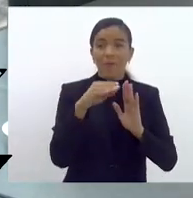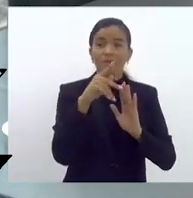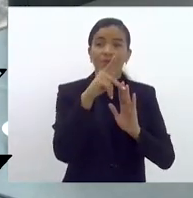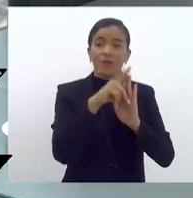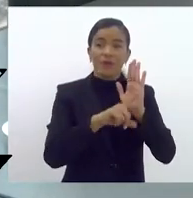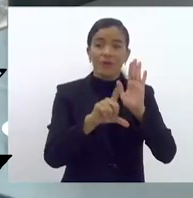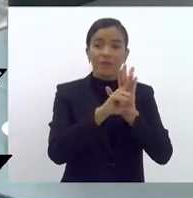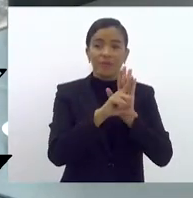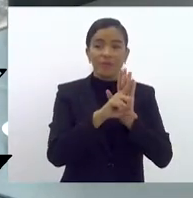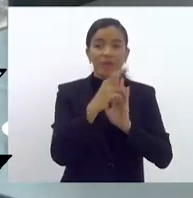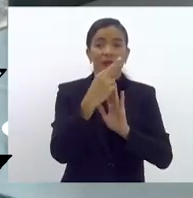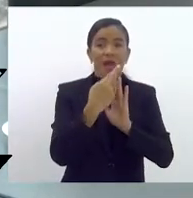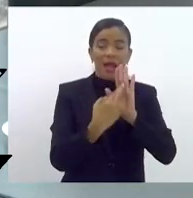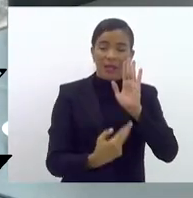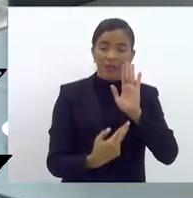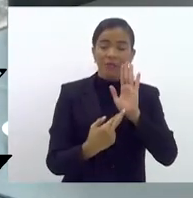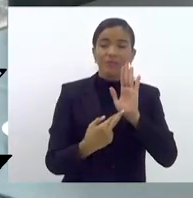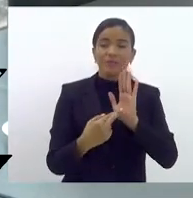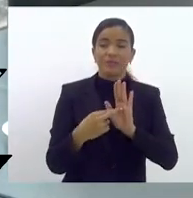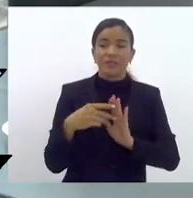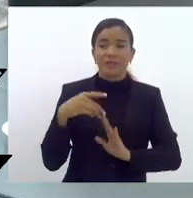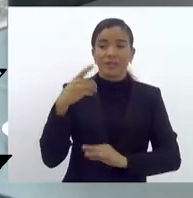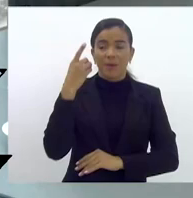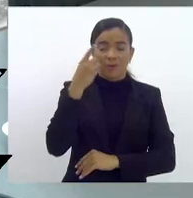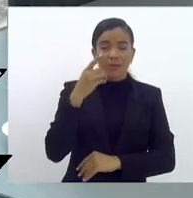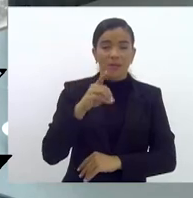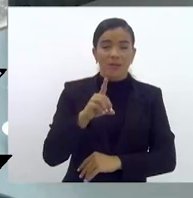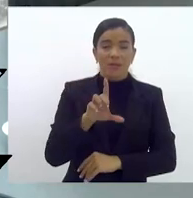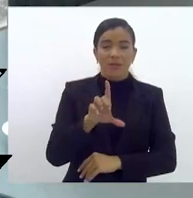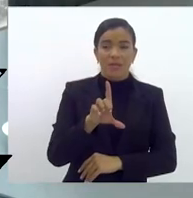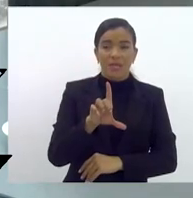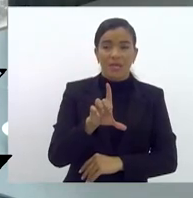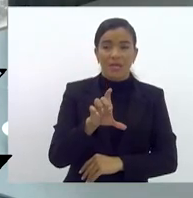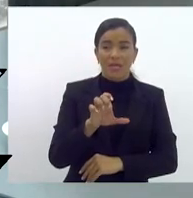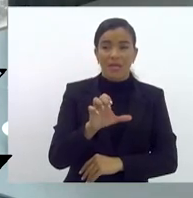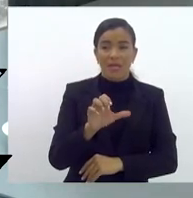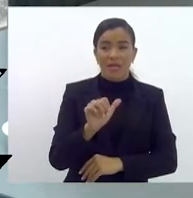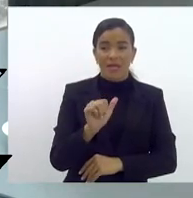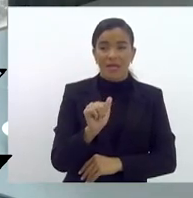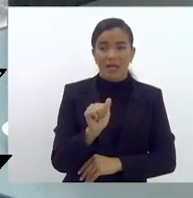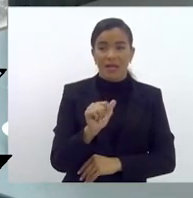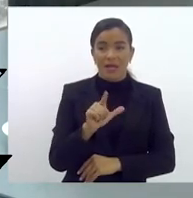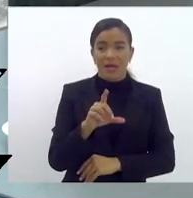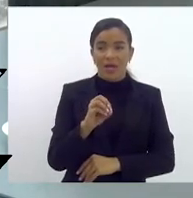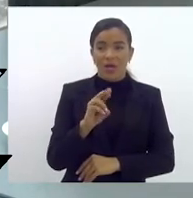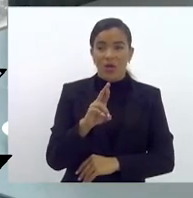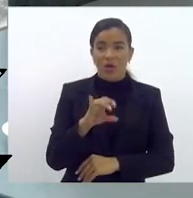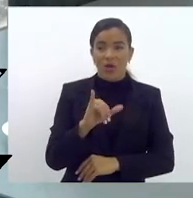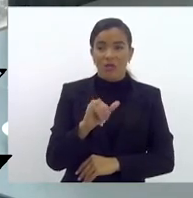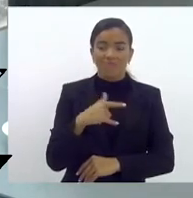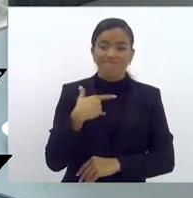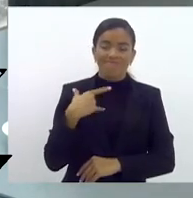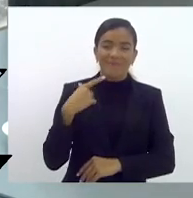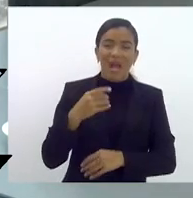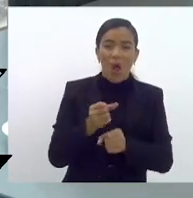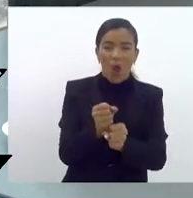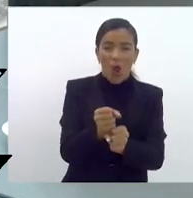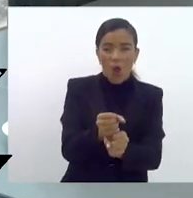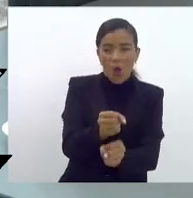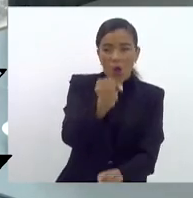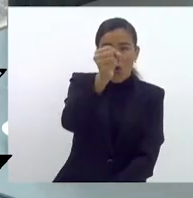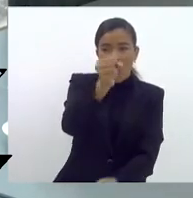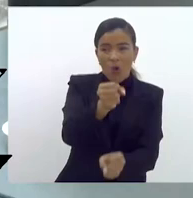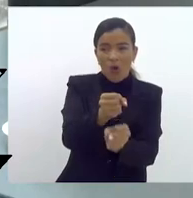relatoria Deputado Guilherme delaroli falou comigo hoje pela manhã bem cedo que parece que o deputado dela Olha que anda muito mal da coluna aí vai